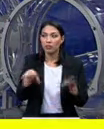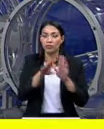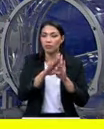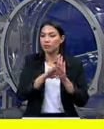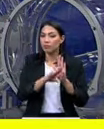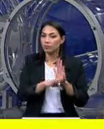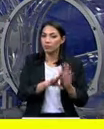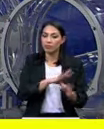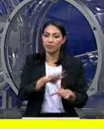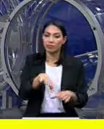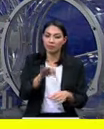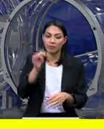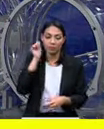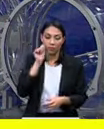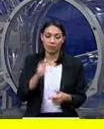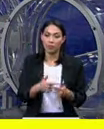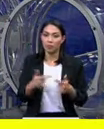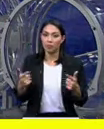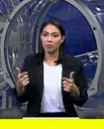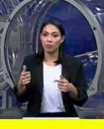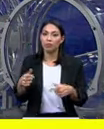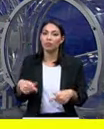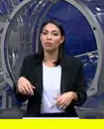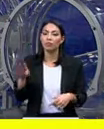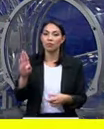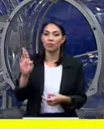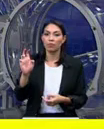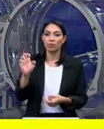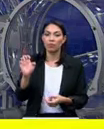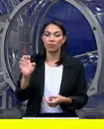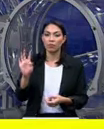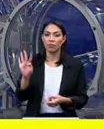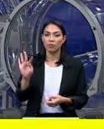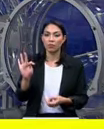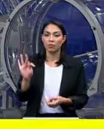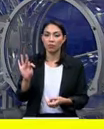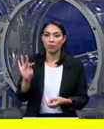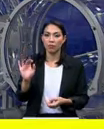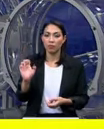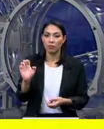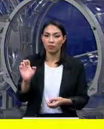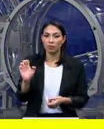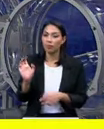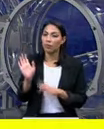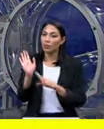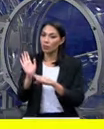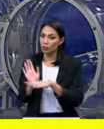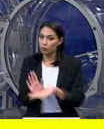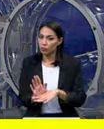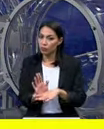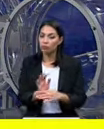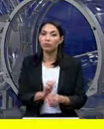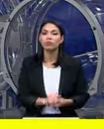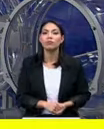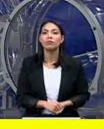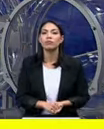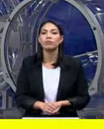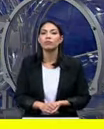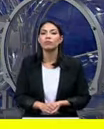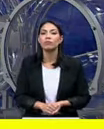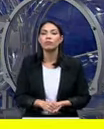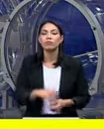garota da sorte hoje, a Beth, nos auxiliando nos sorteios desta terça-feira. Tudo pronto? Vamos começar. Sorteio da Time